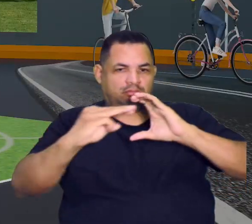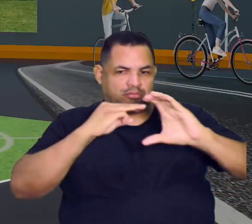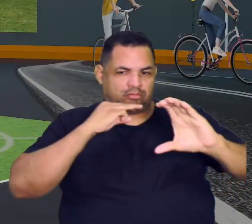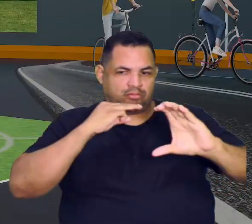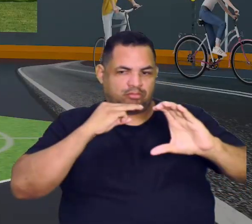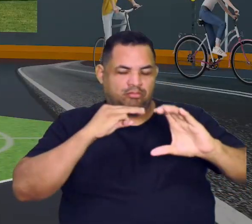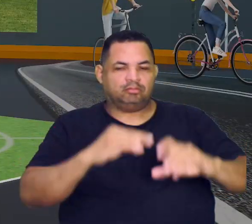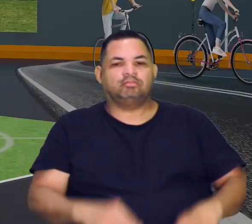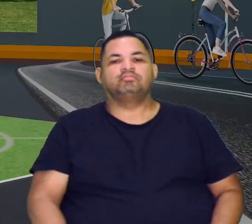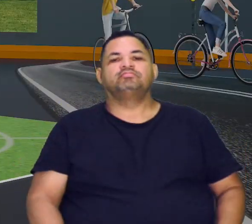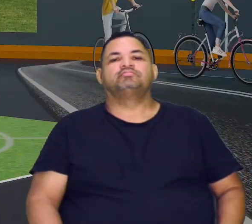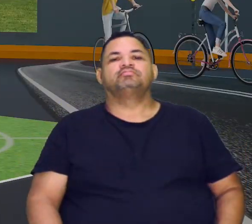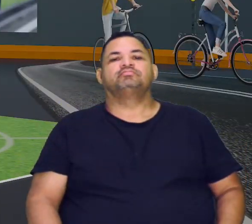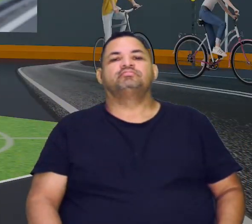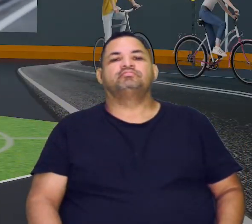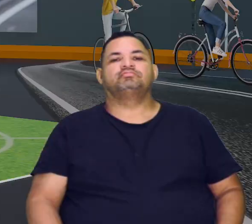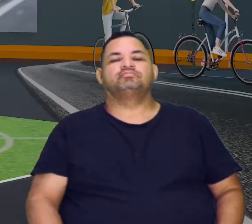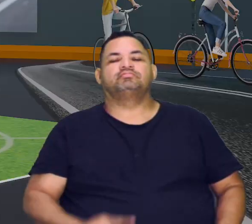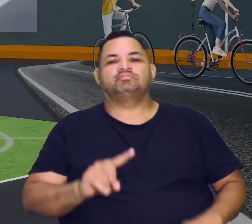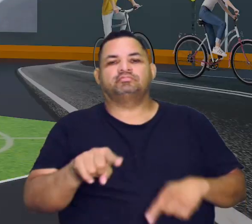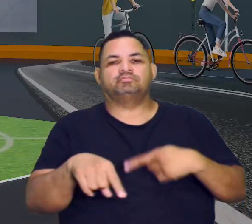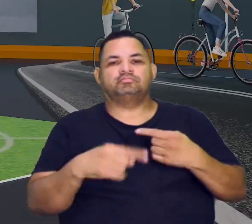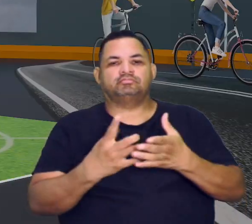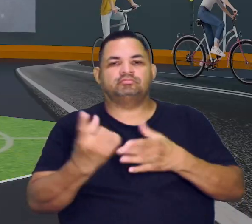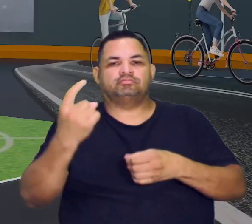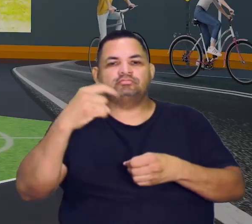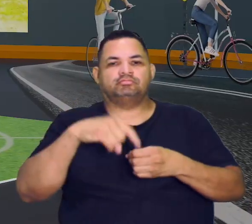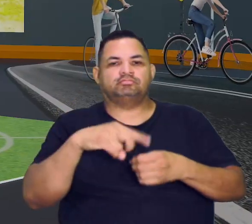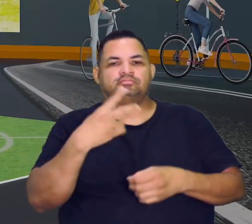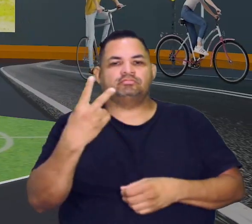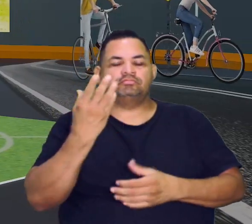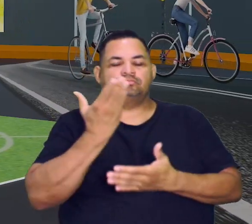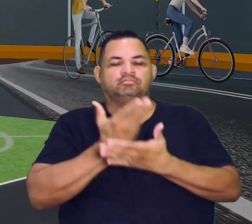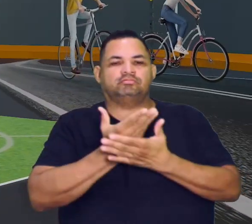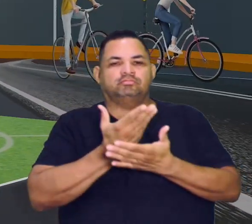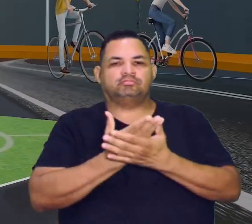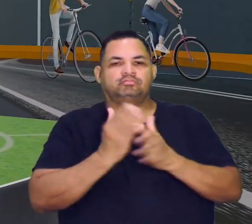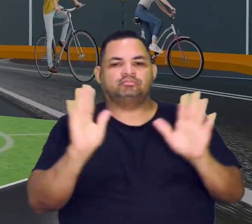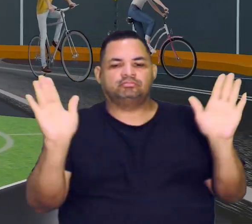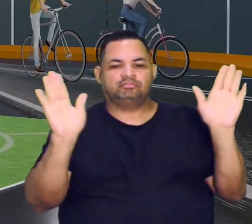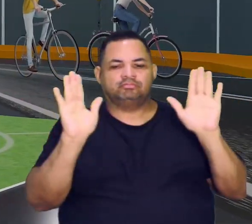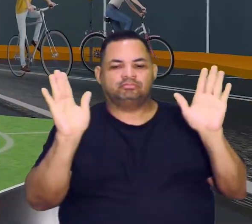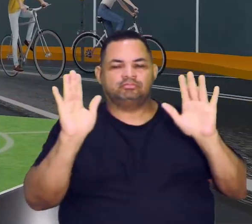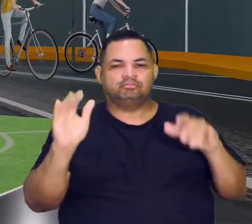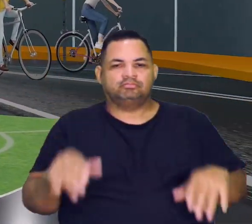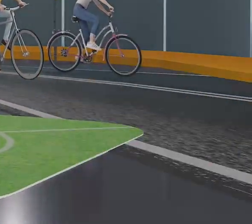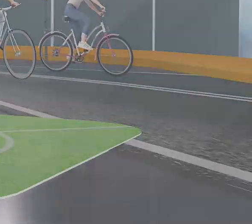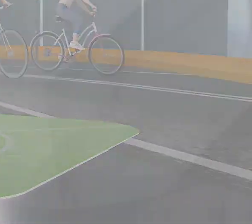o envio, tá bom? A gente se vê já já aí na segunda parte da aula. Tchau, tchau!